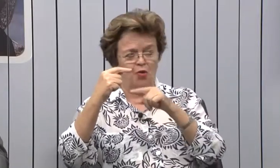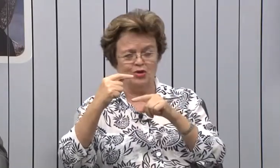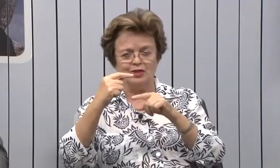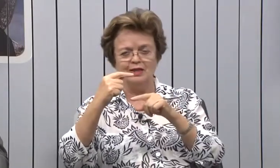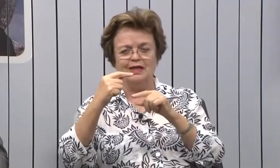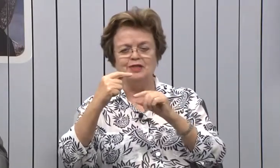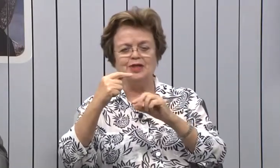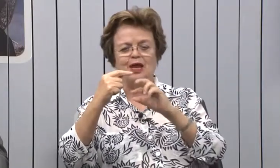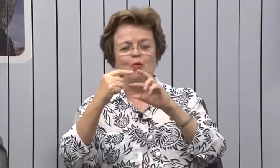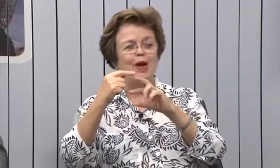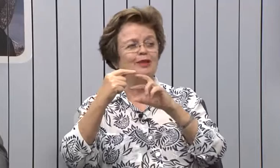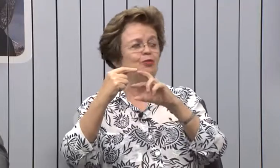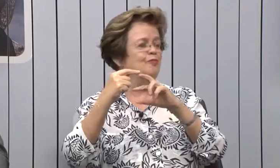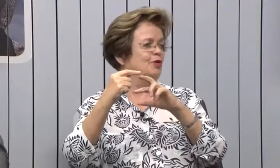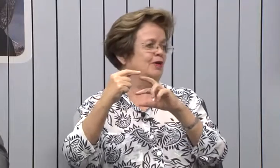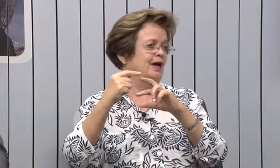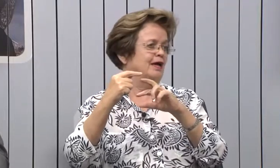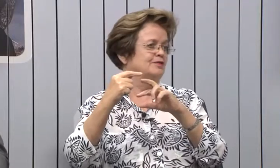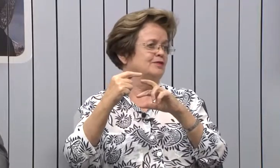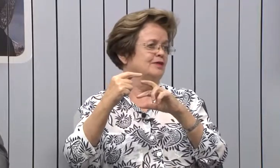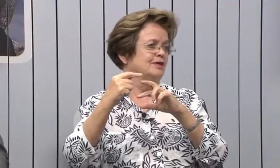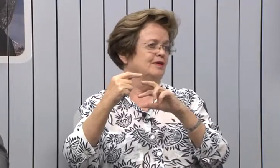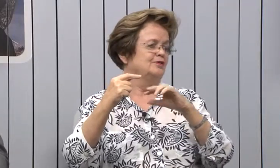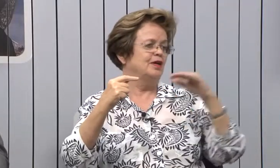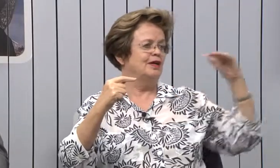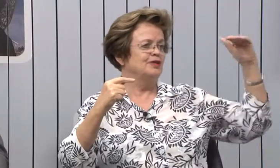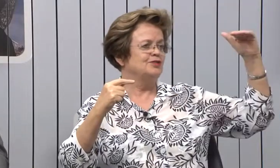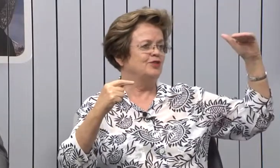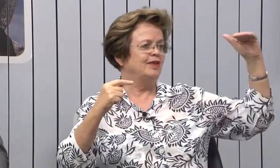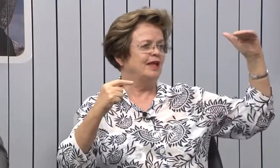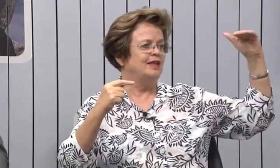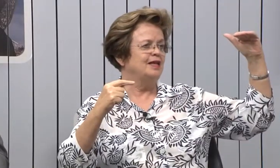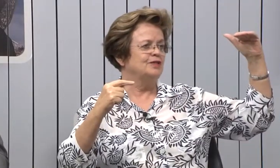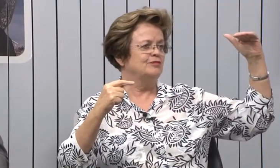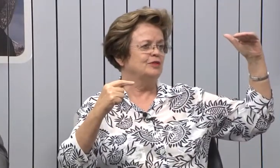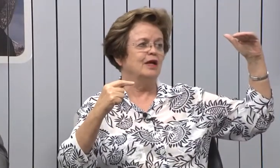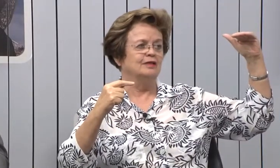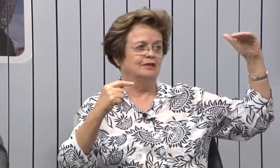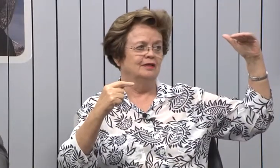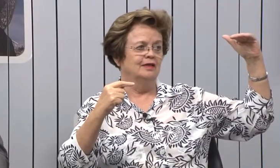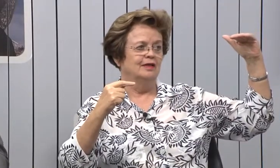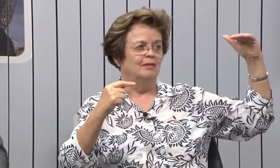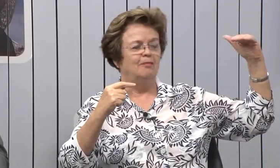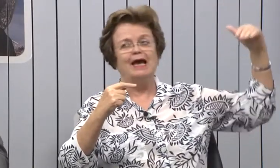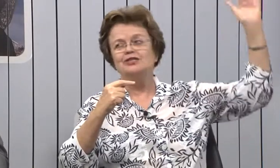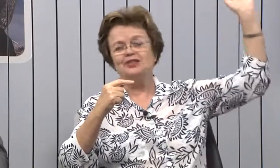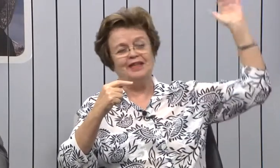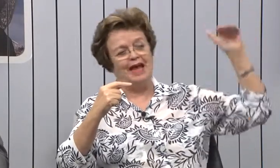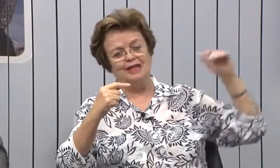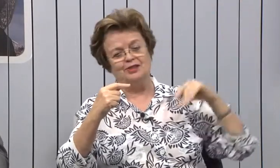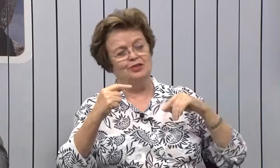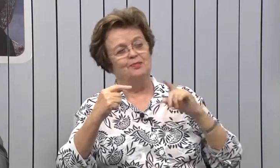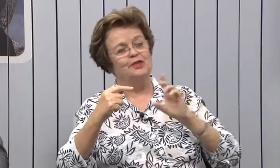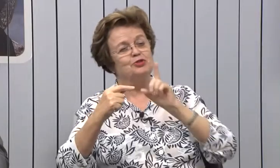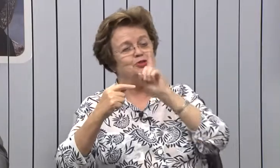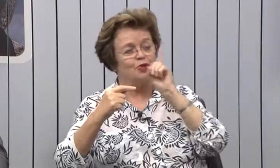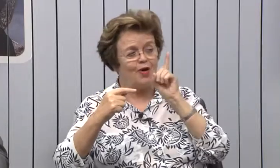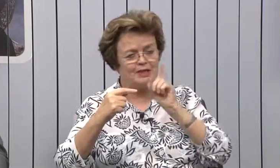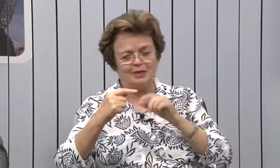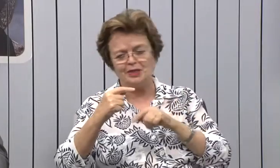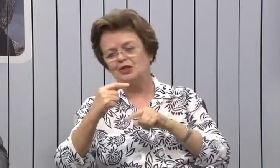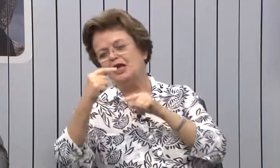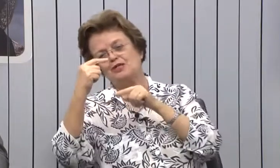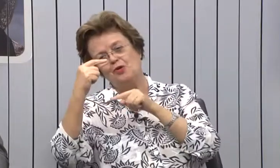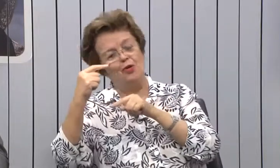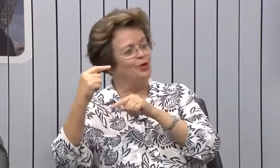paraginase, hoje sai R$4.000 se a criança tiver até 10 anos de idade. Mais de 10, só